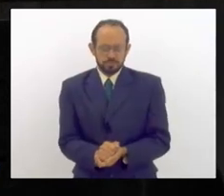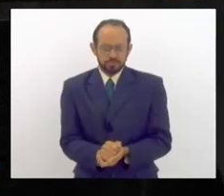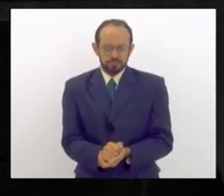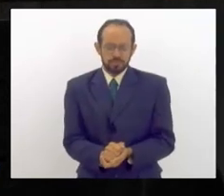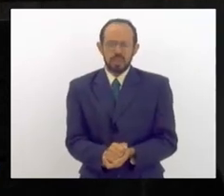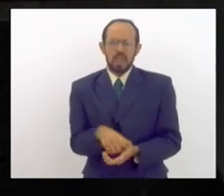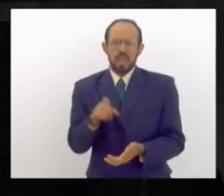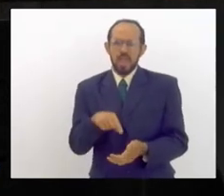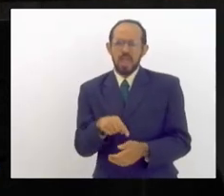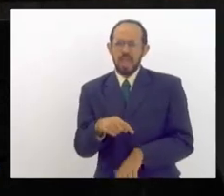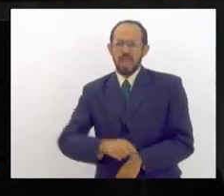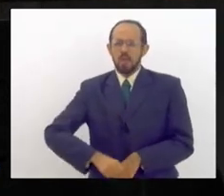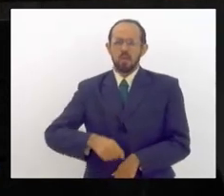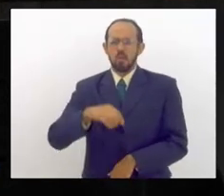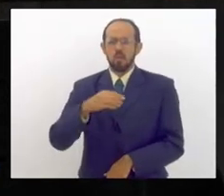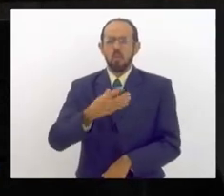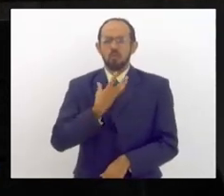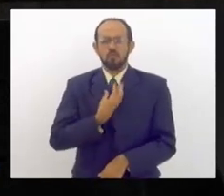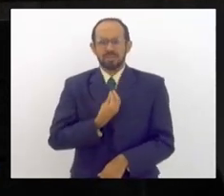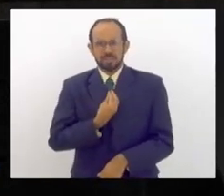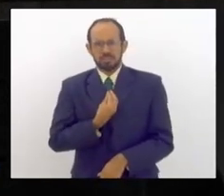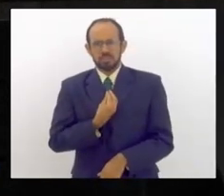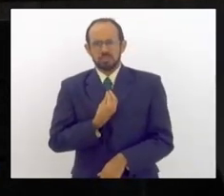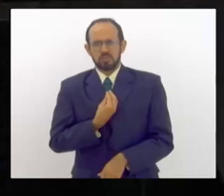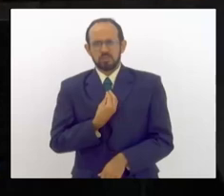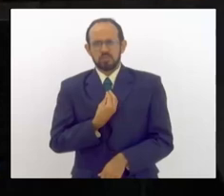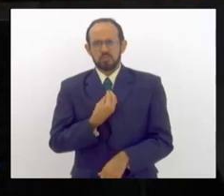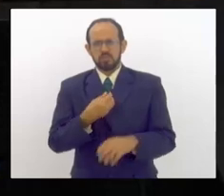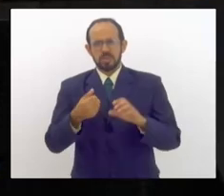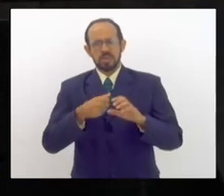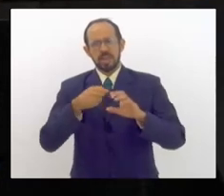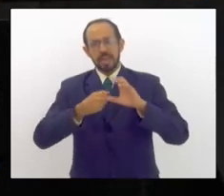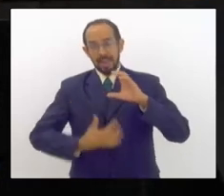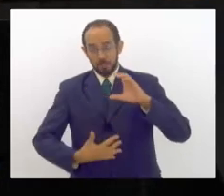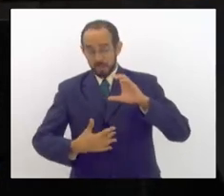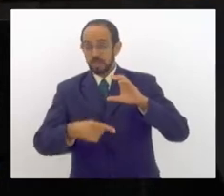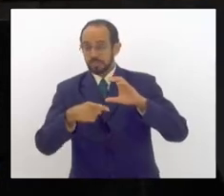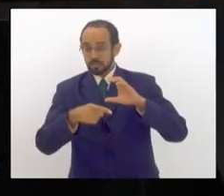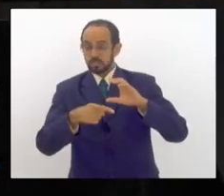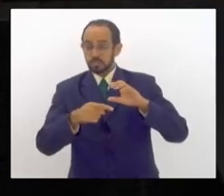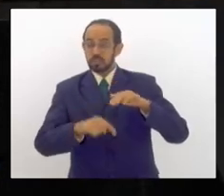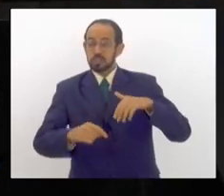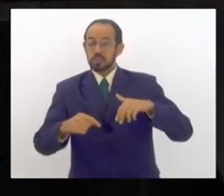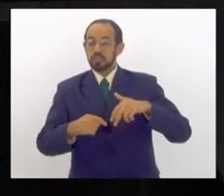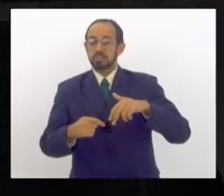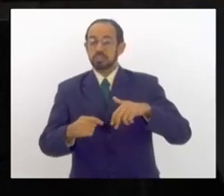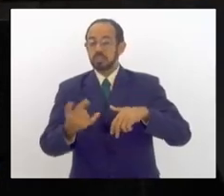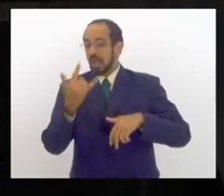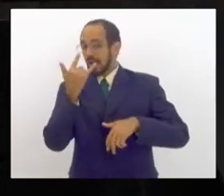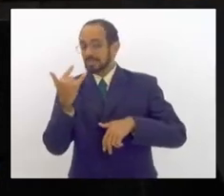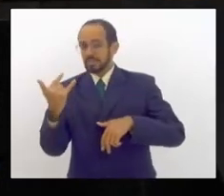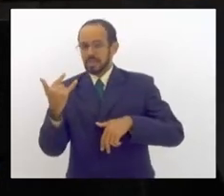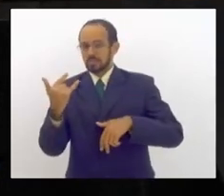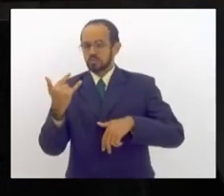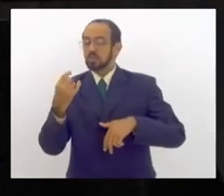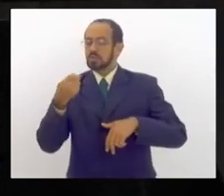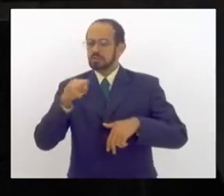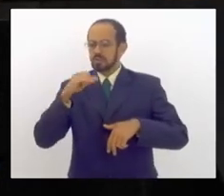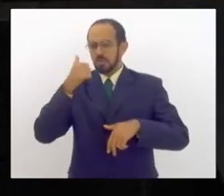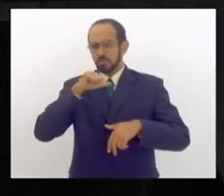que todos esses atos são caracterizados como assédio, seja o toque físico, sem consentimento da